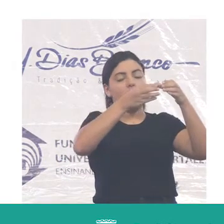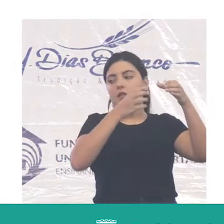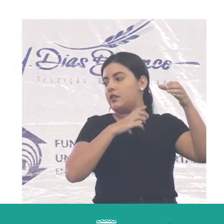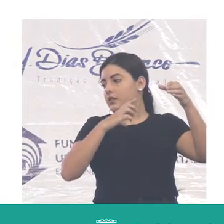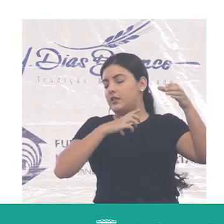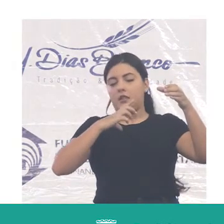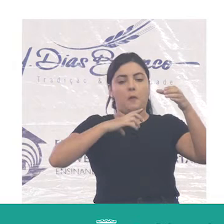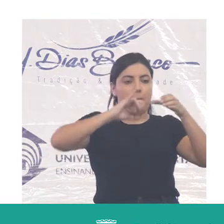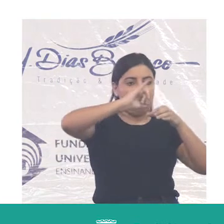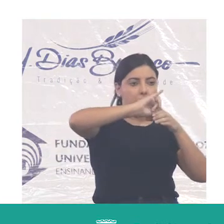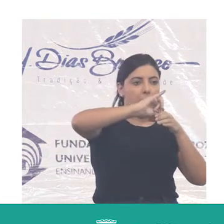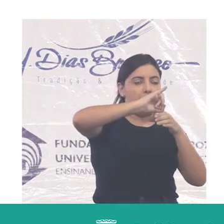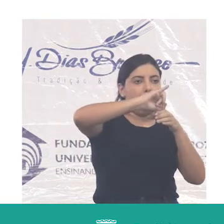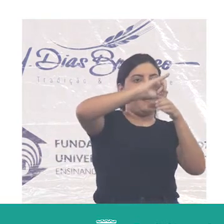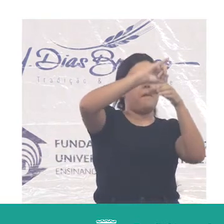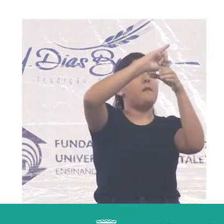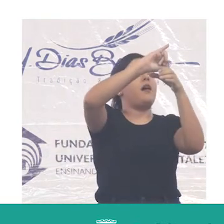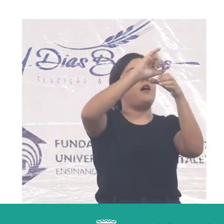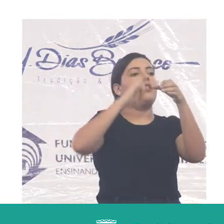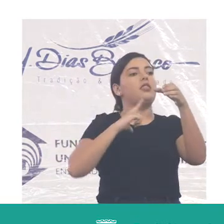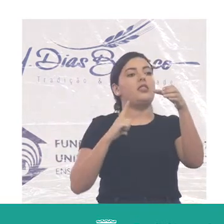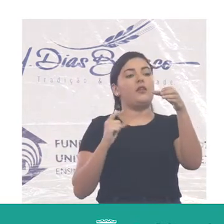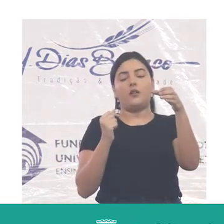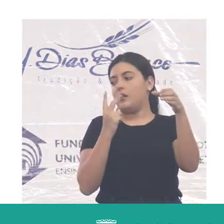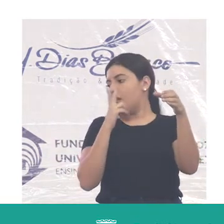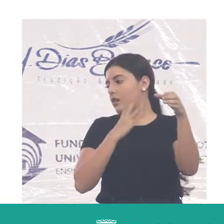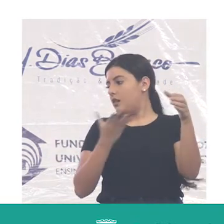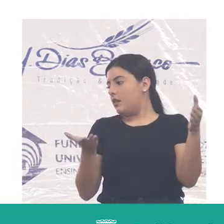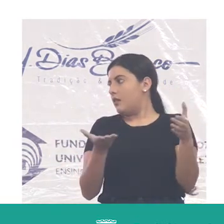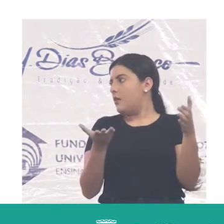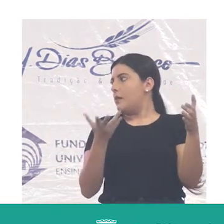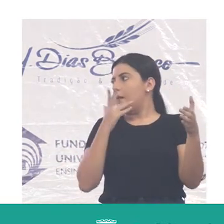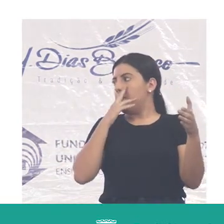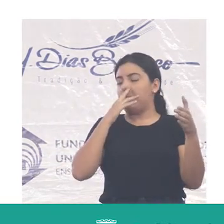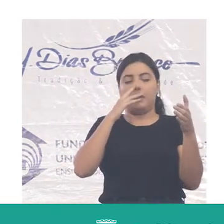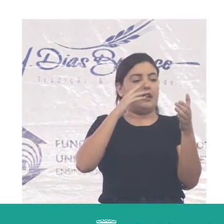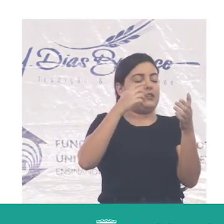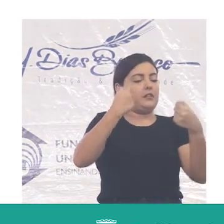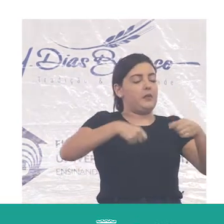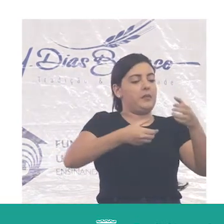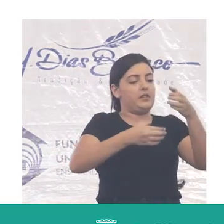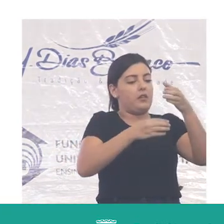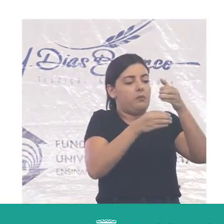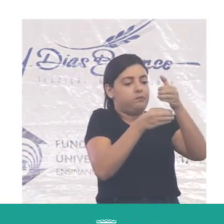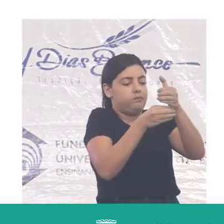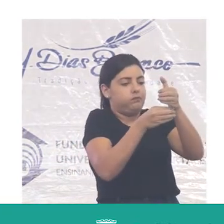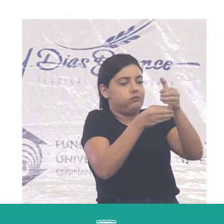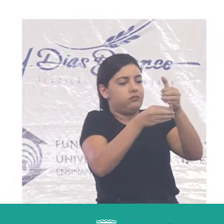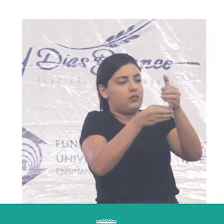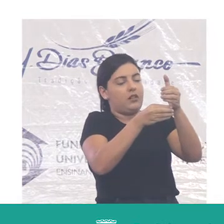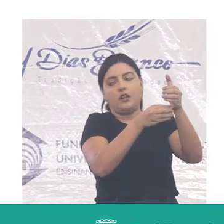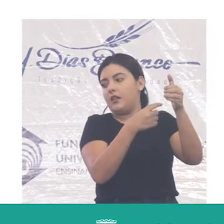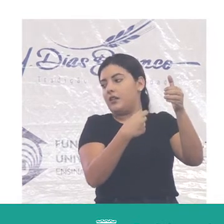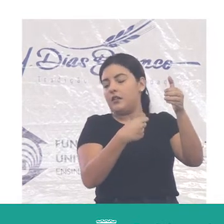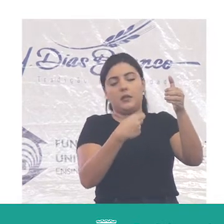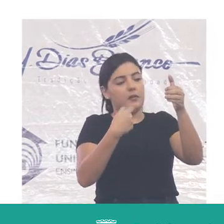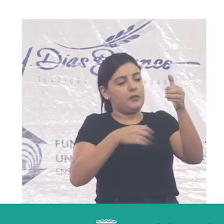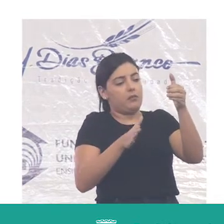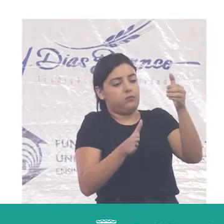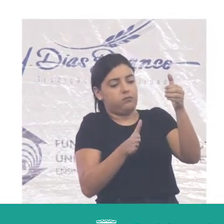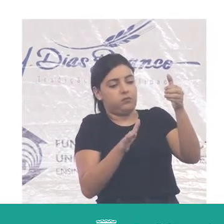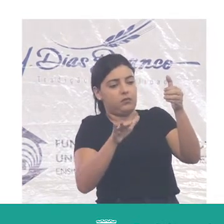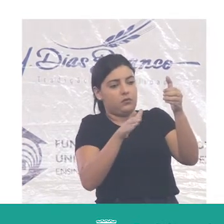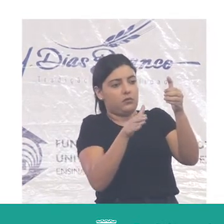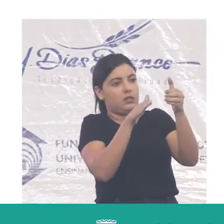ficam um em cima do outro, essa face aqui de contato entre eles não precisa ser pintada não. Só é pintada